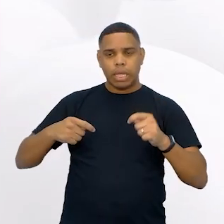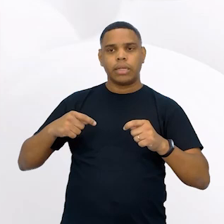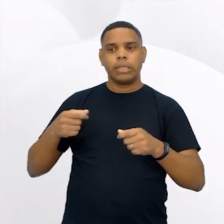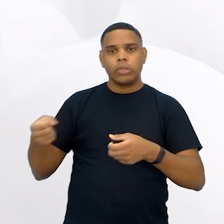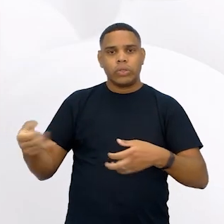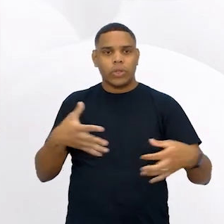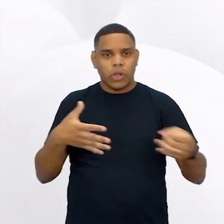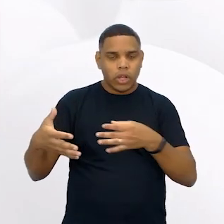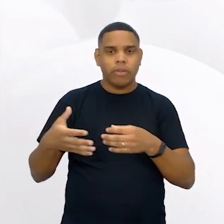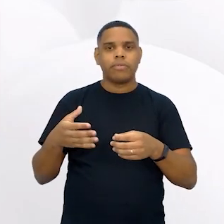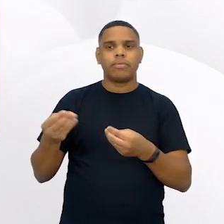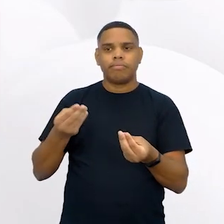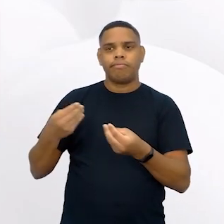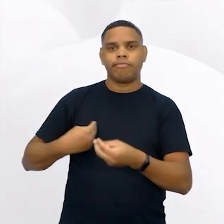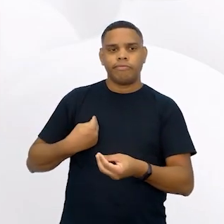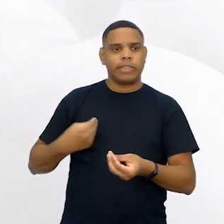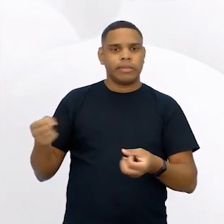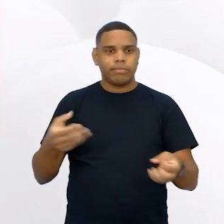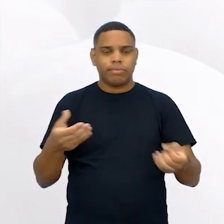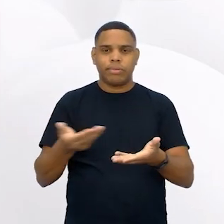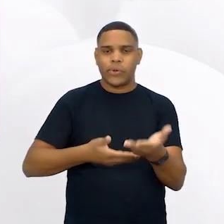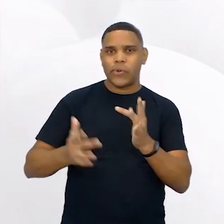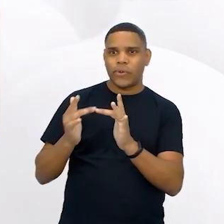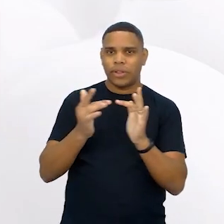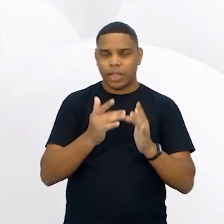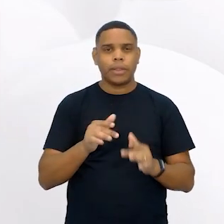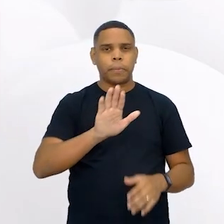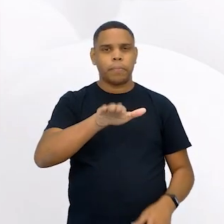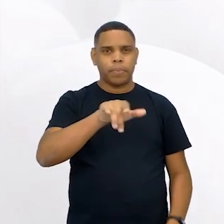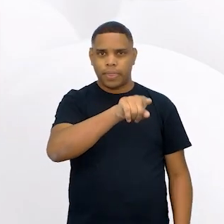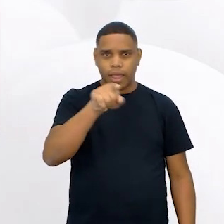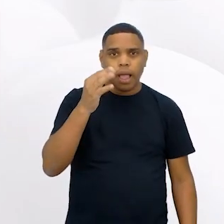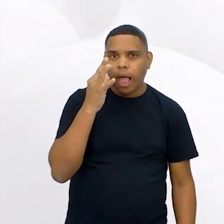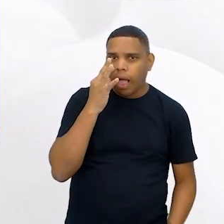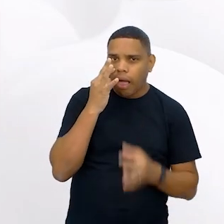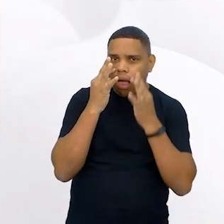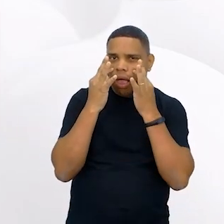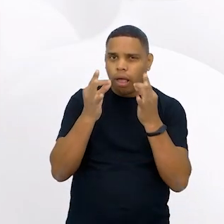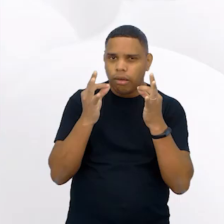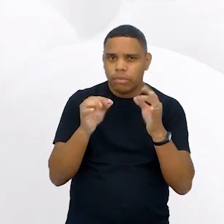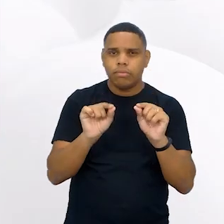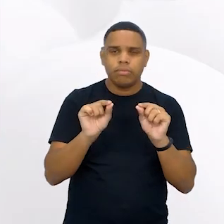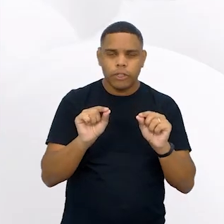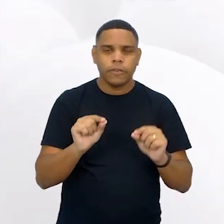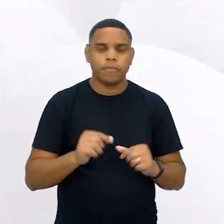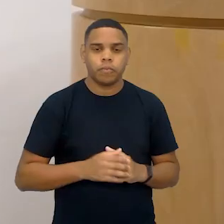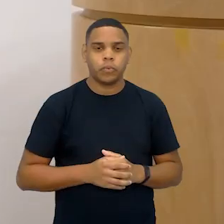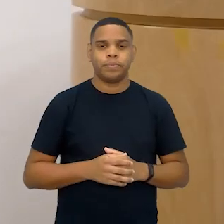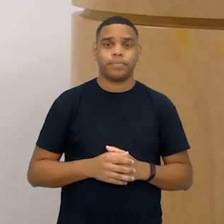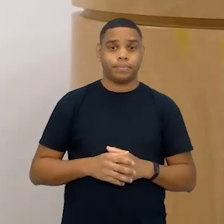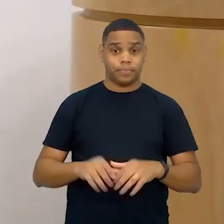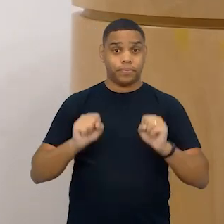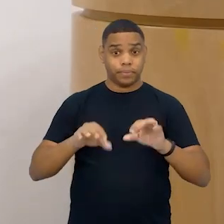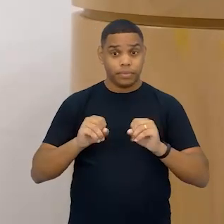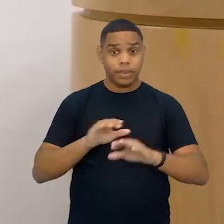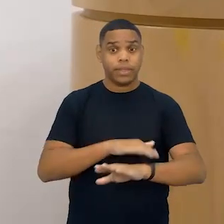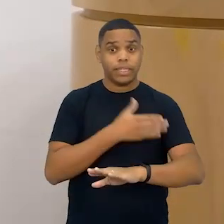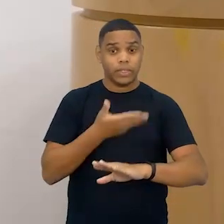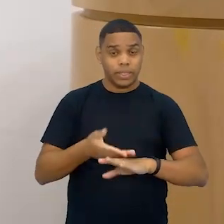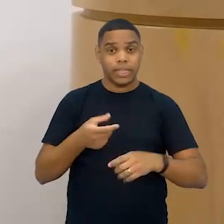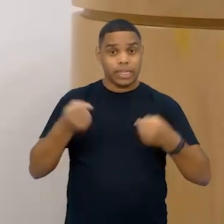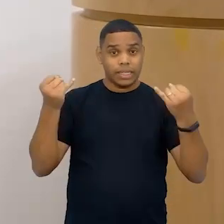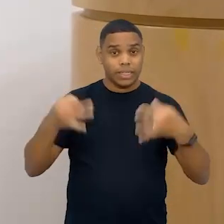criar novas formas de existir. E aí eu chamo a atenção para vocês num ponto. Quando a gente chama em educação integral, a gente